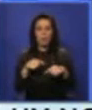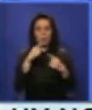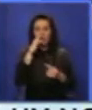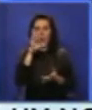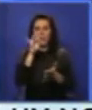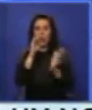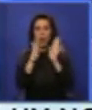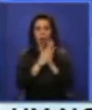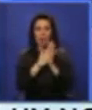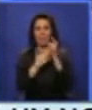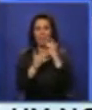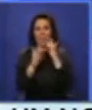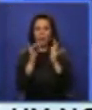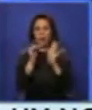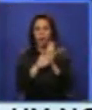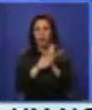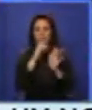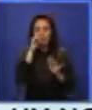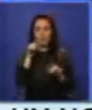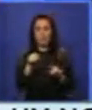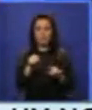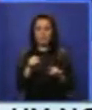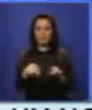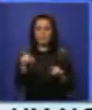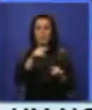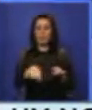colar na superfície dentária. Então, e esta aqui